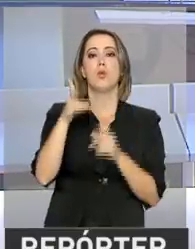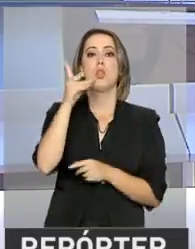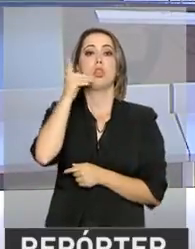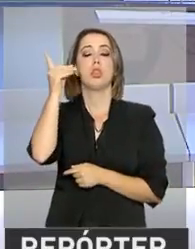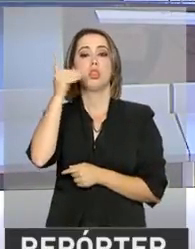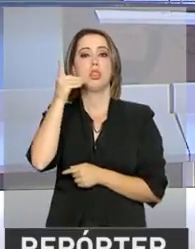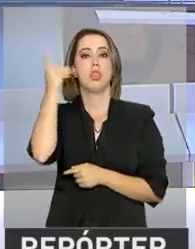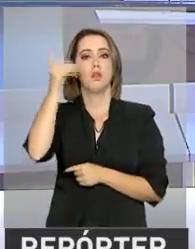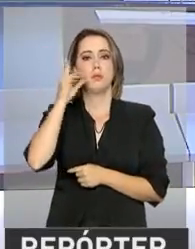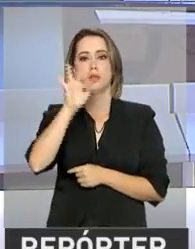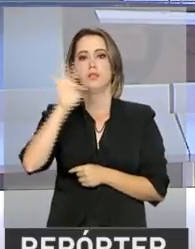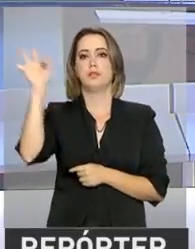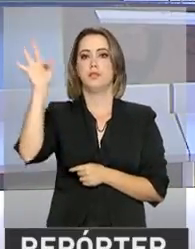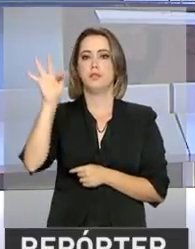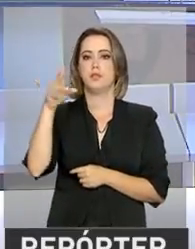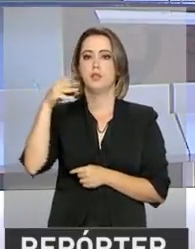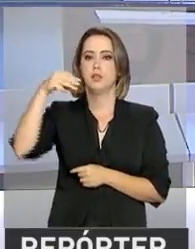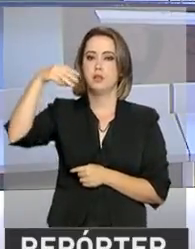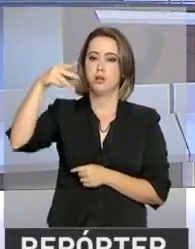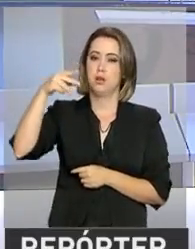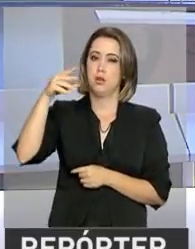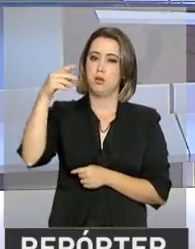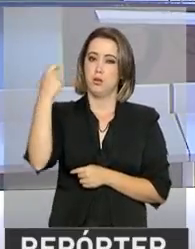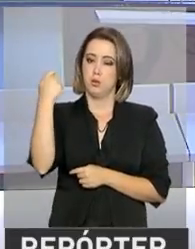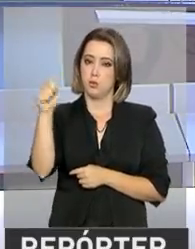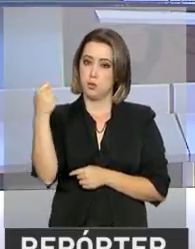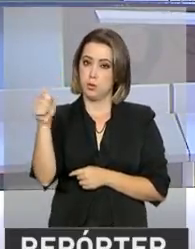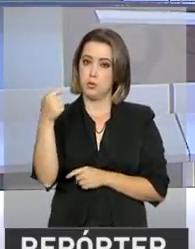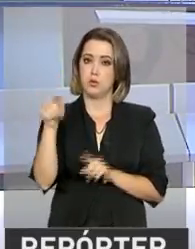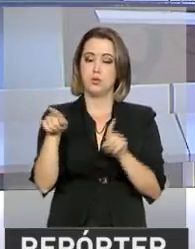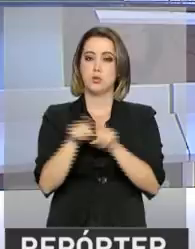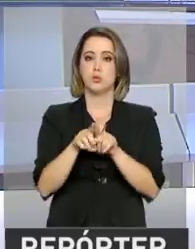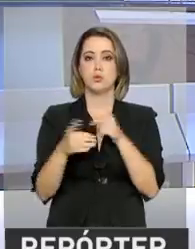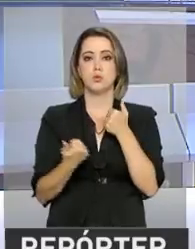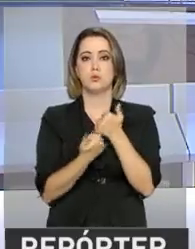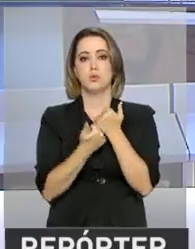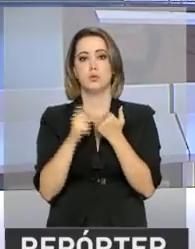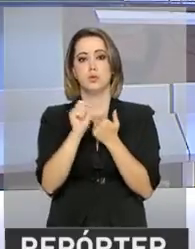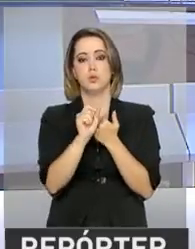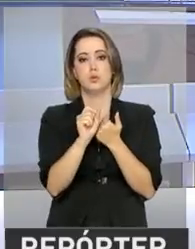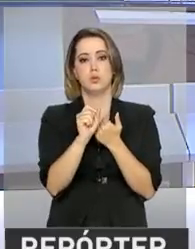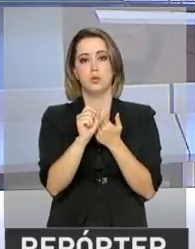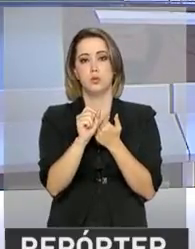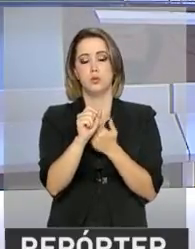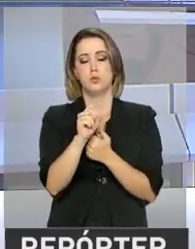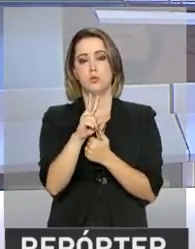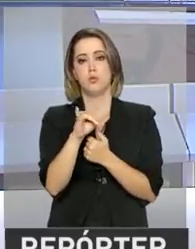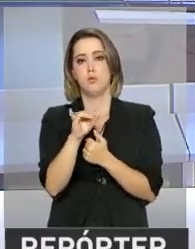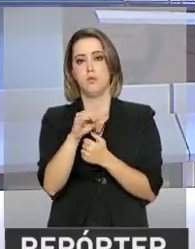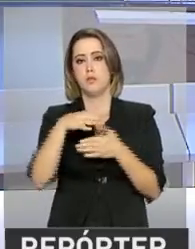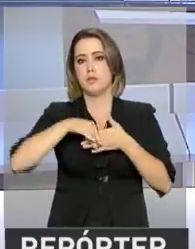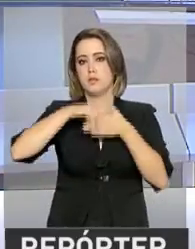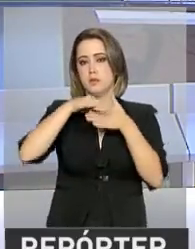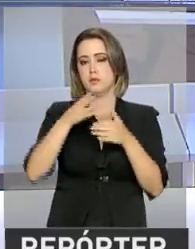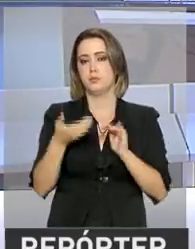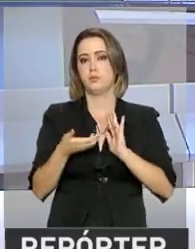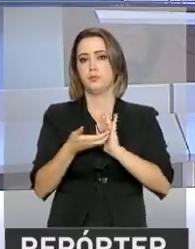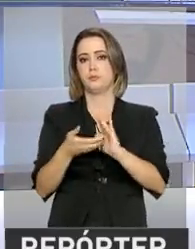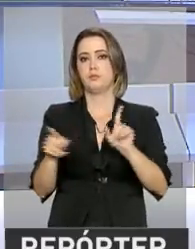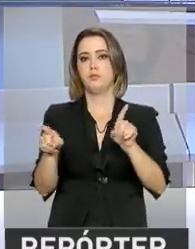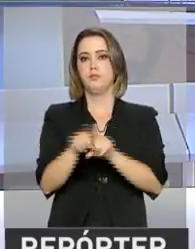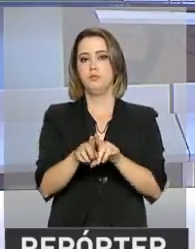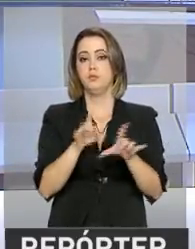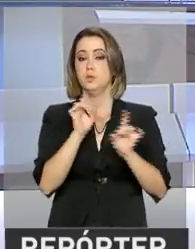do pmdb do rio grande do sul vice líder do governo na câmara e líder do governo na comissão especial da reforma da